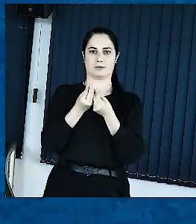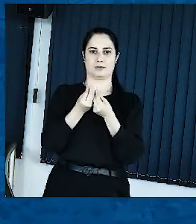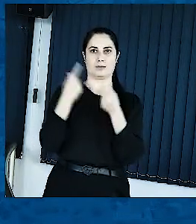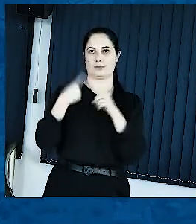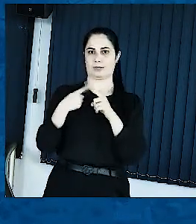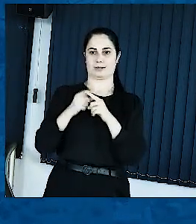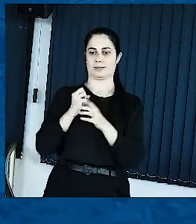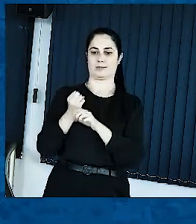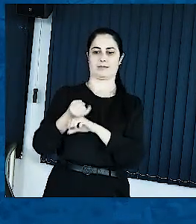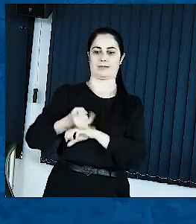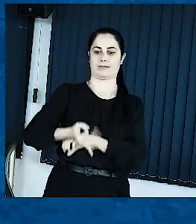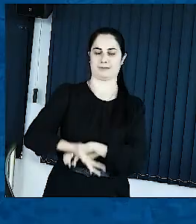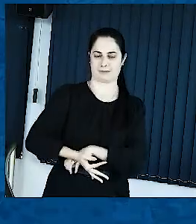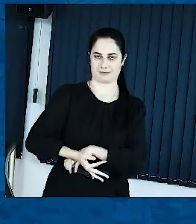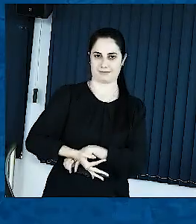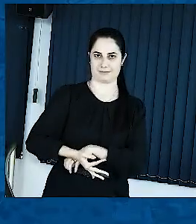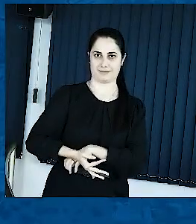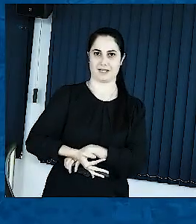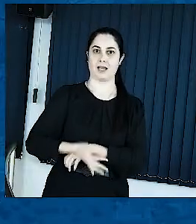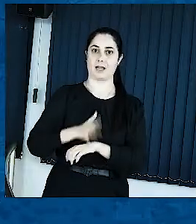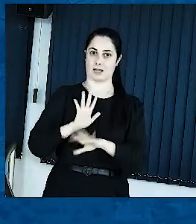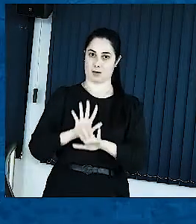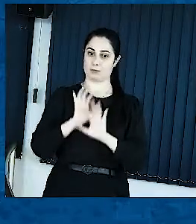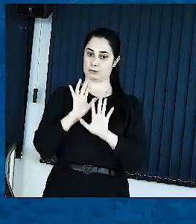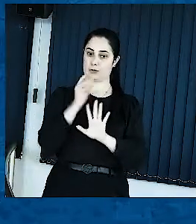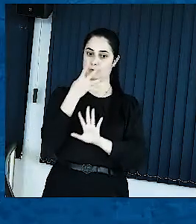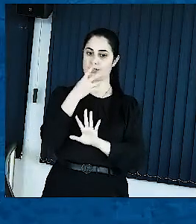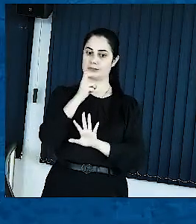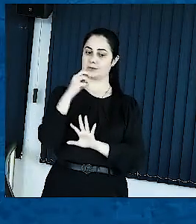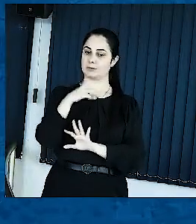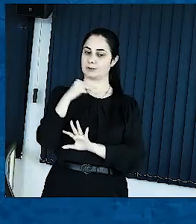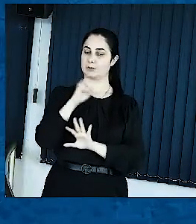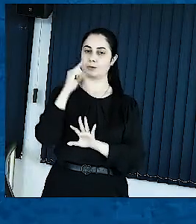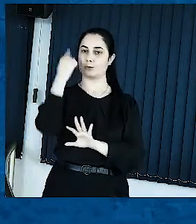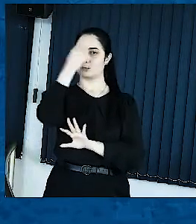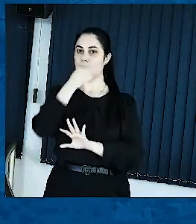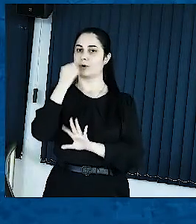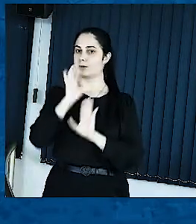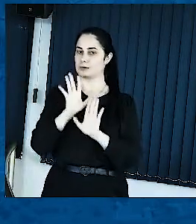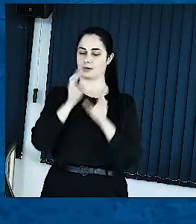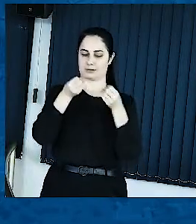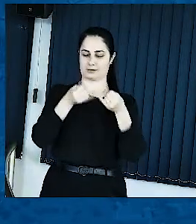manhã aqui conversando. E eu tenho 45 minutos ou 1 hora, né?